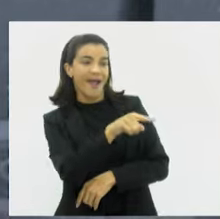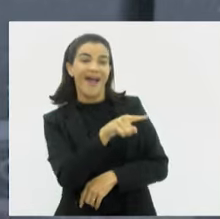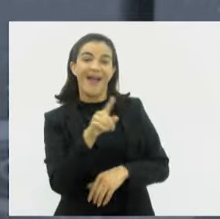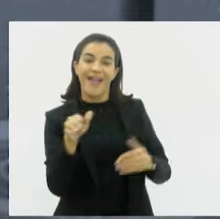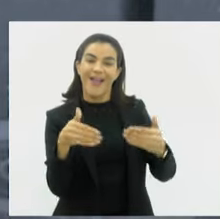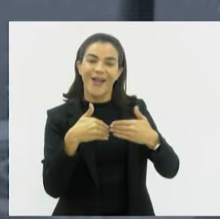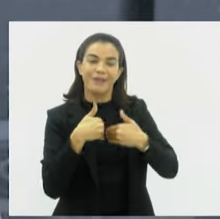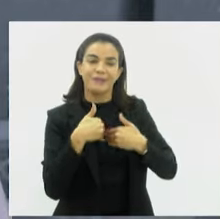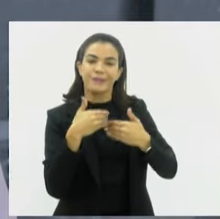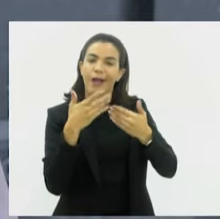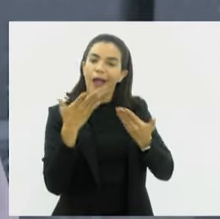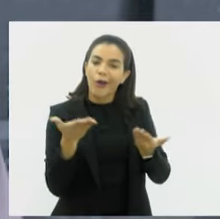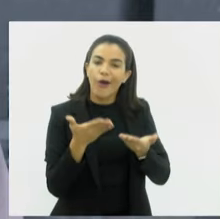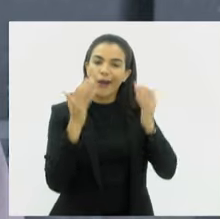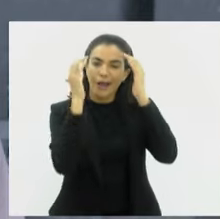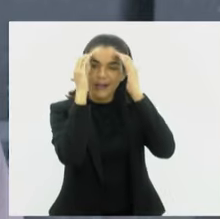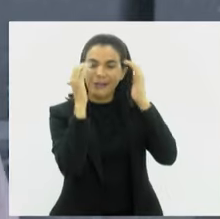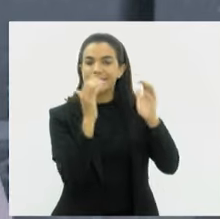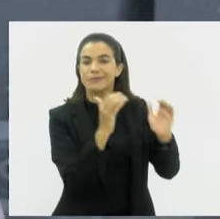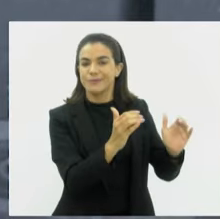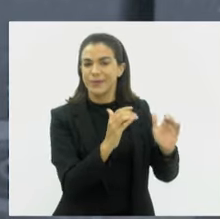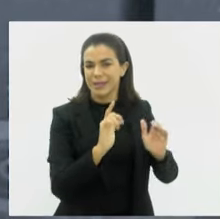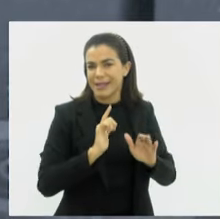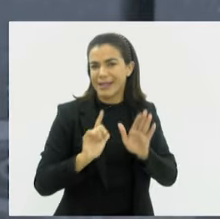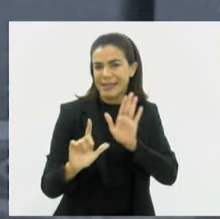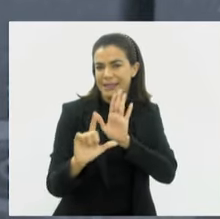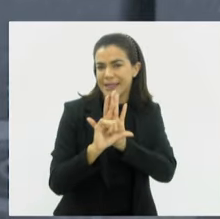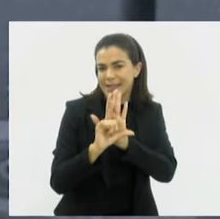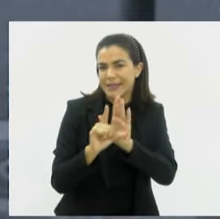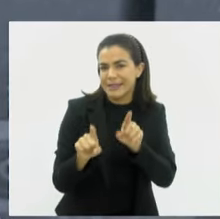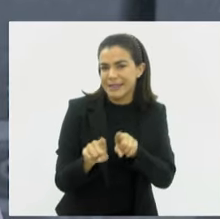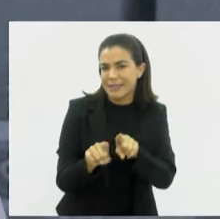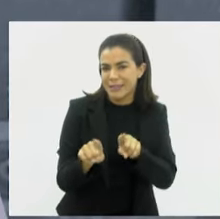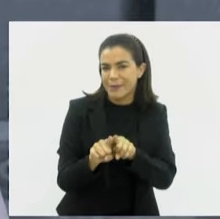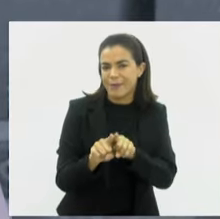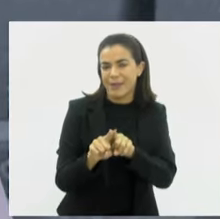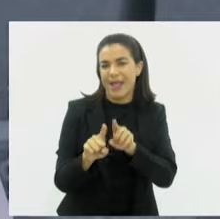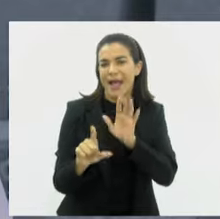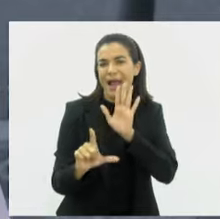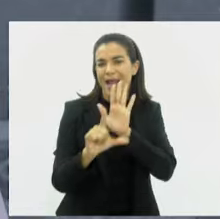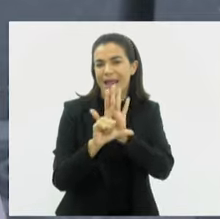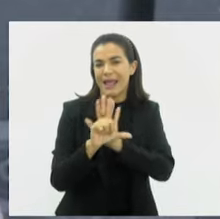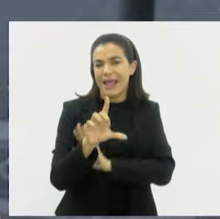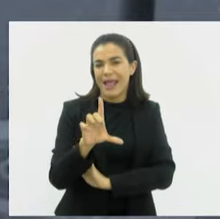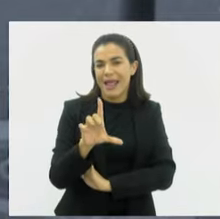mais respeito. Até algumas leis, né? A lei do lacinho aqui no Rio